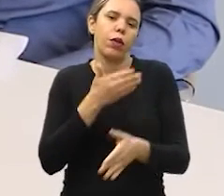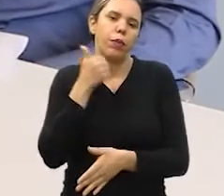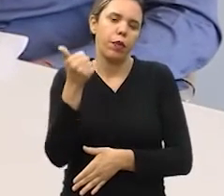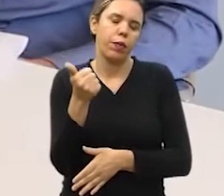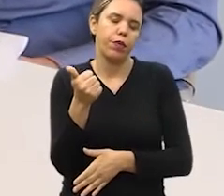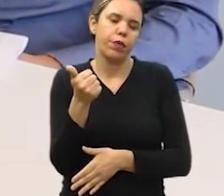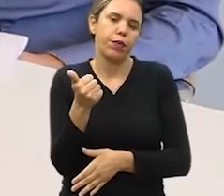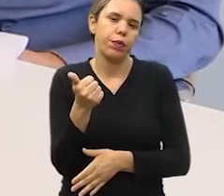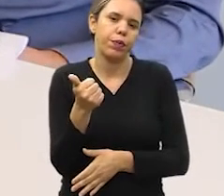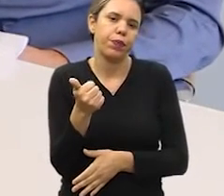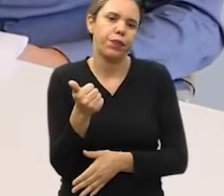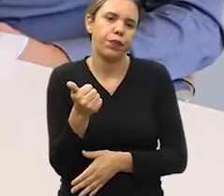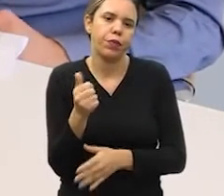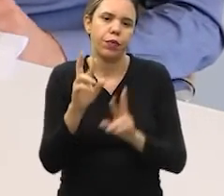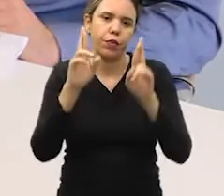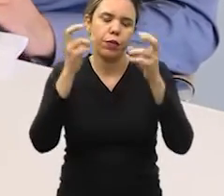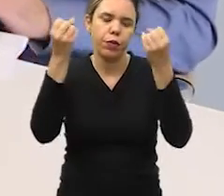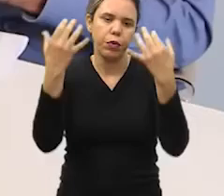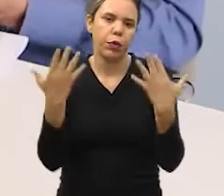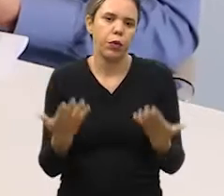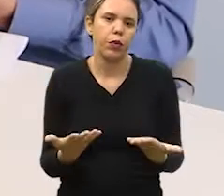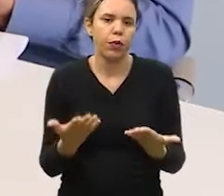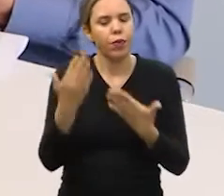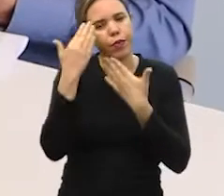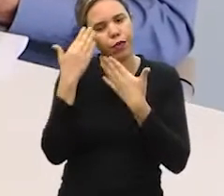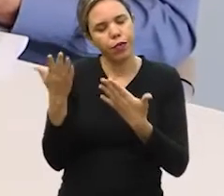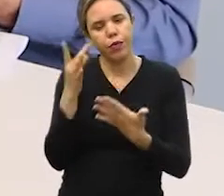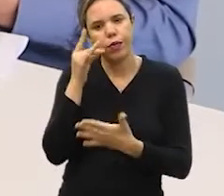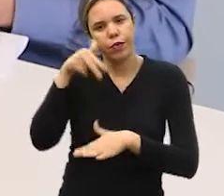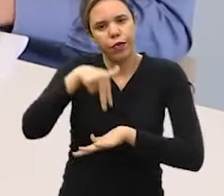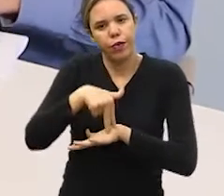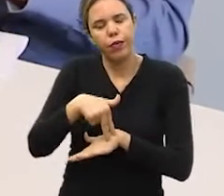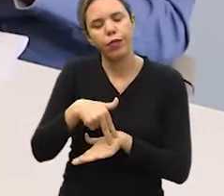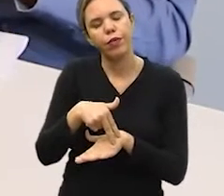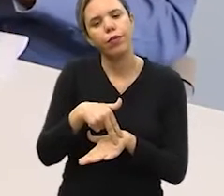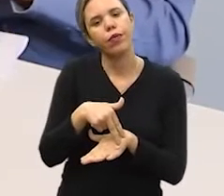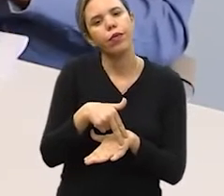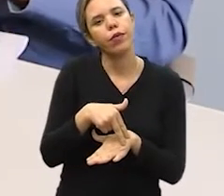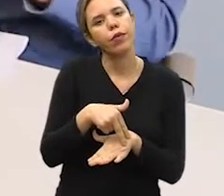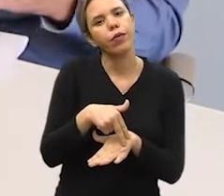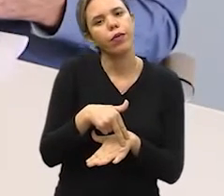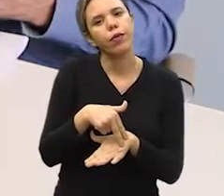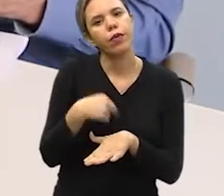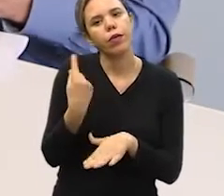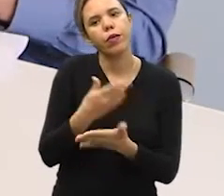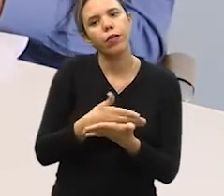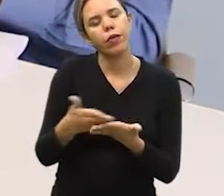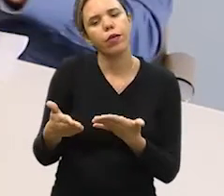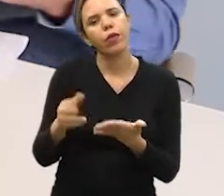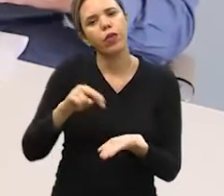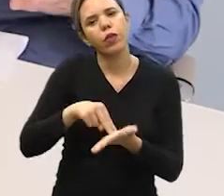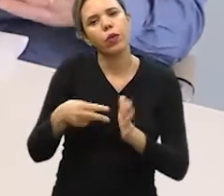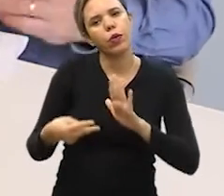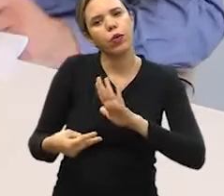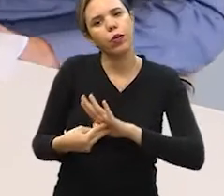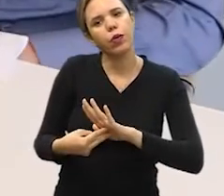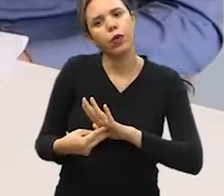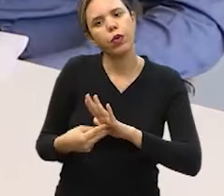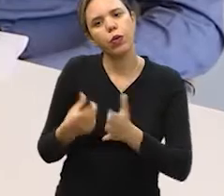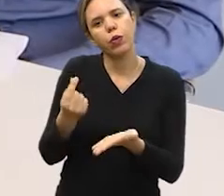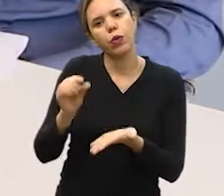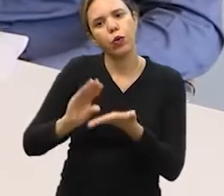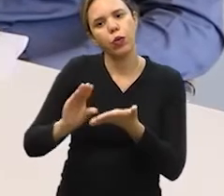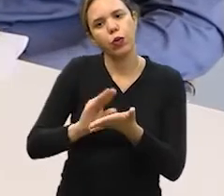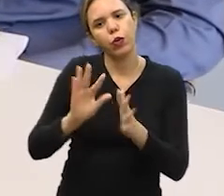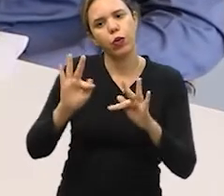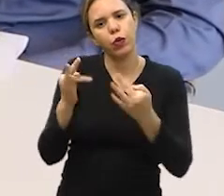melhor a esse respeito. Obrigado pela presença, Vander. Para a gente começar, o que significa o